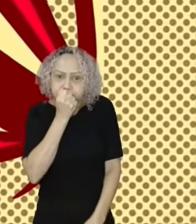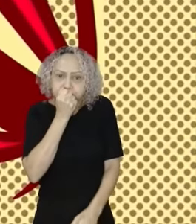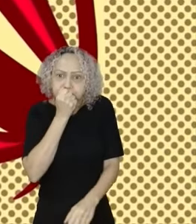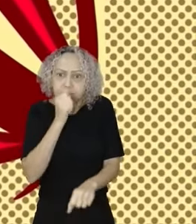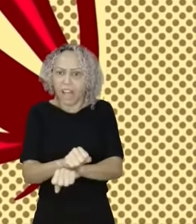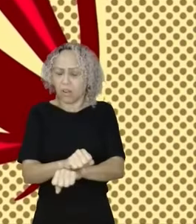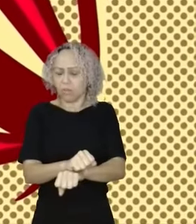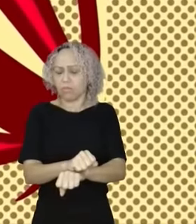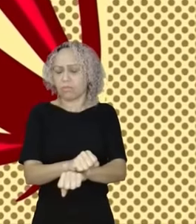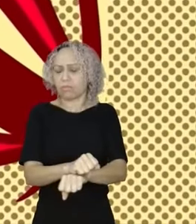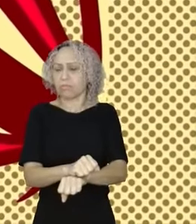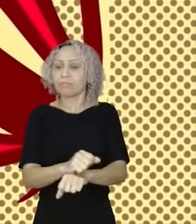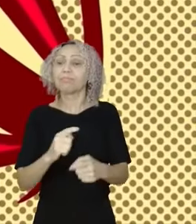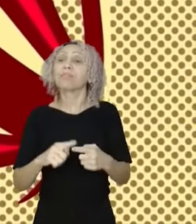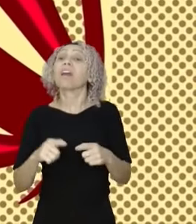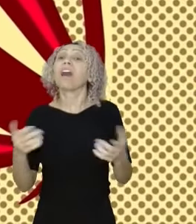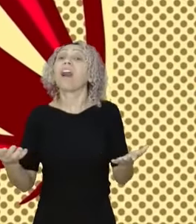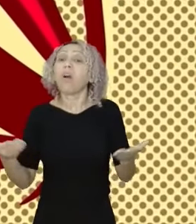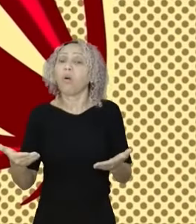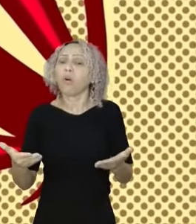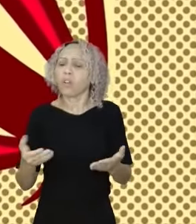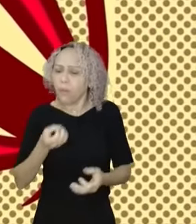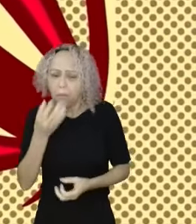agora eu vou falar.